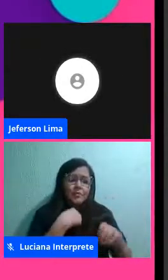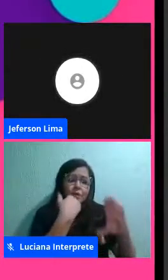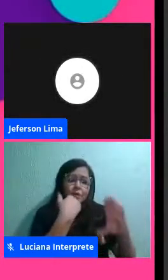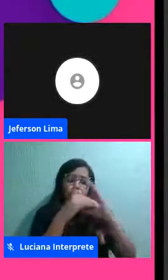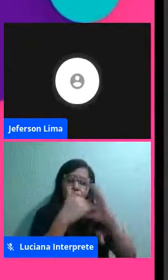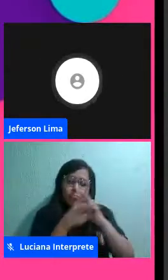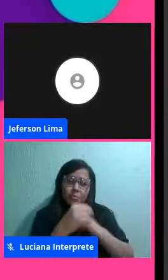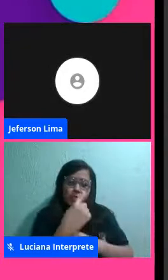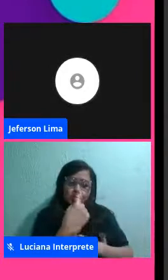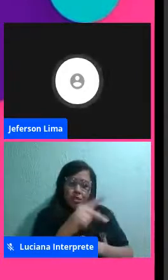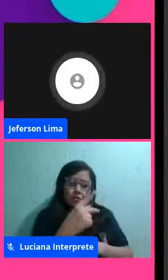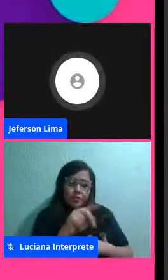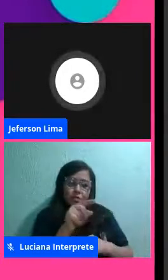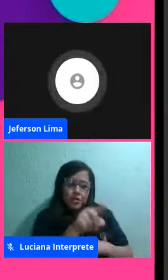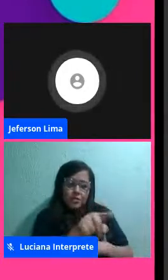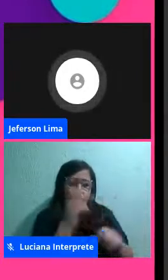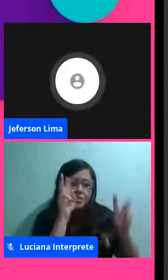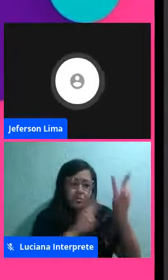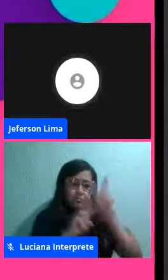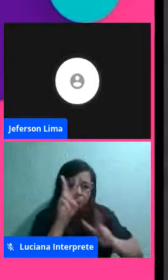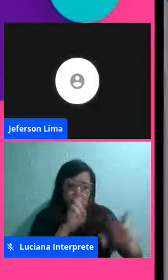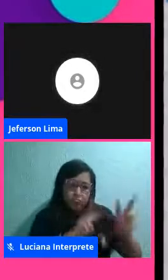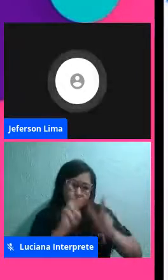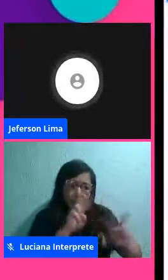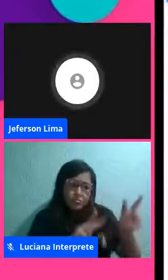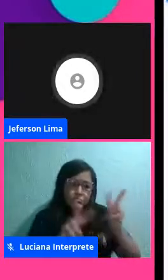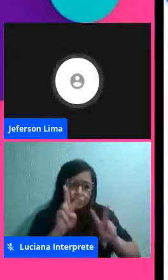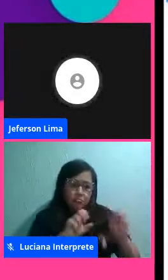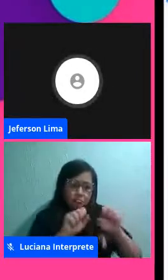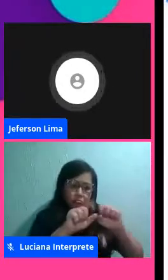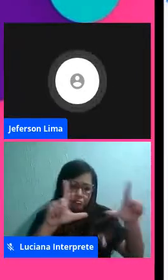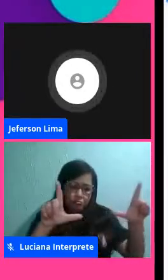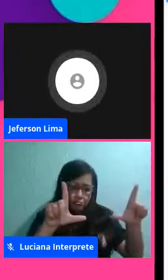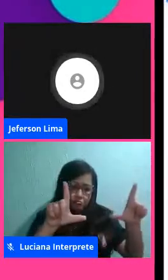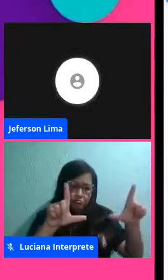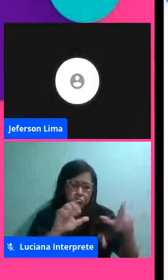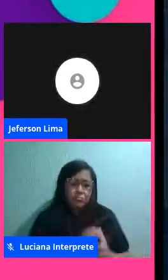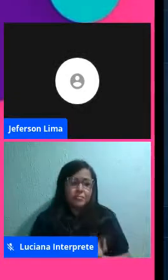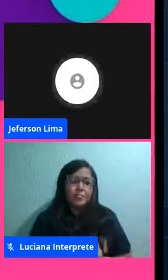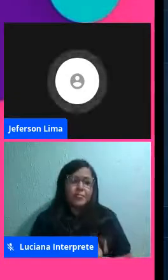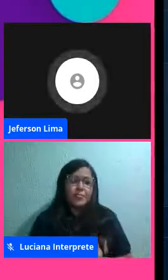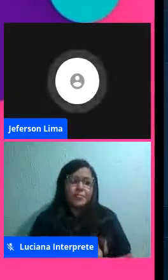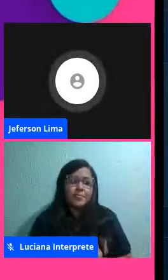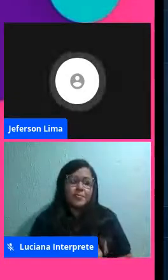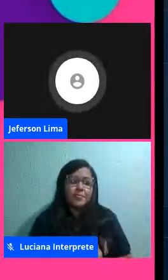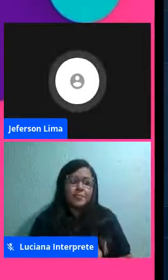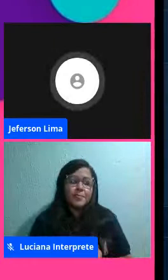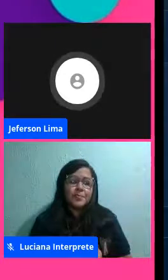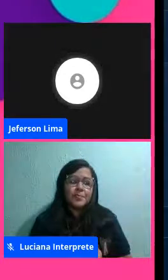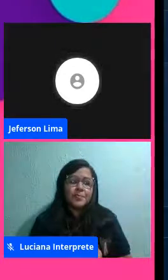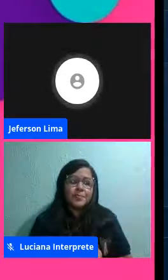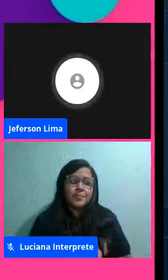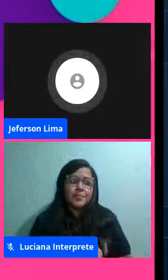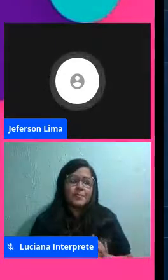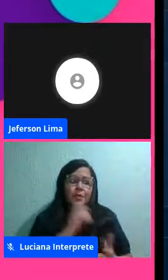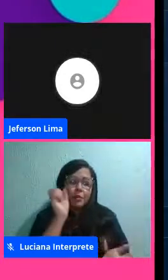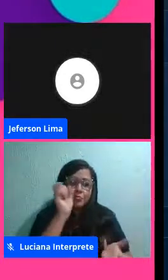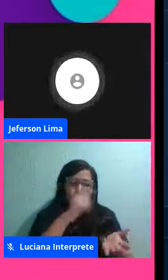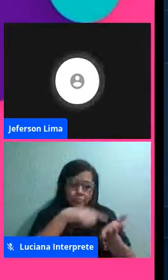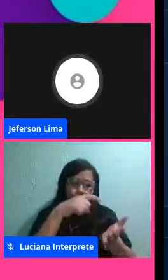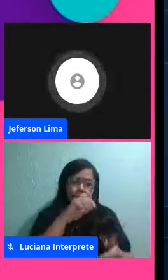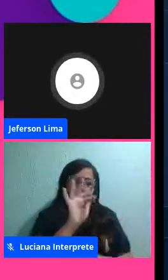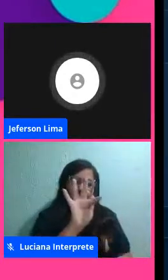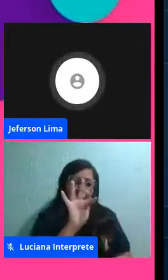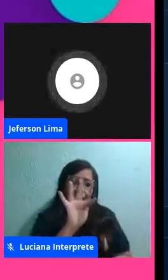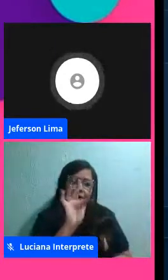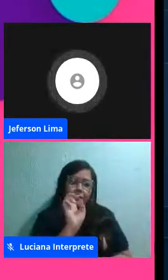vocês verem. Opa, não tinha mostrado. Cabeça minha. Aqui, ó, galerinha. Eu dei um F5, como eu falei. O